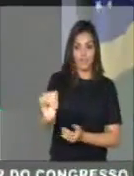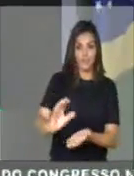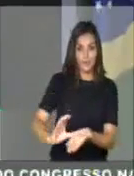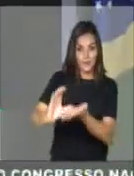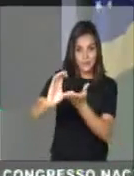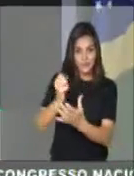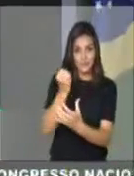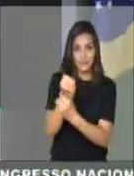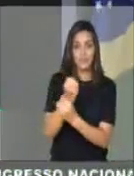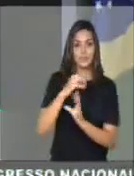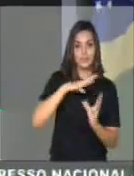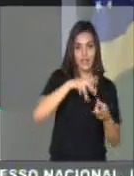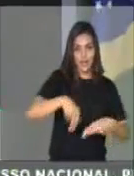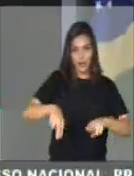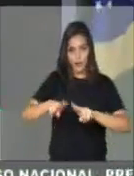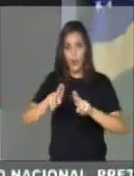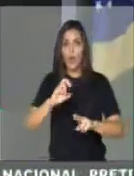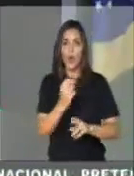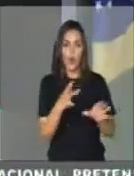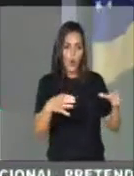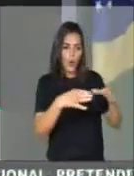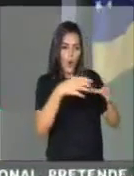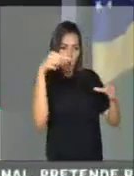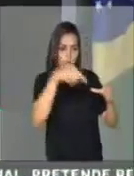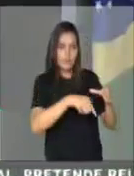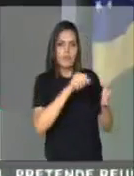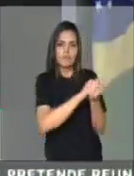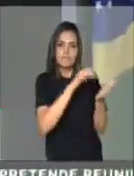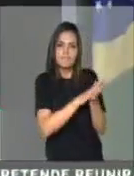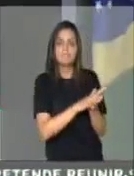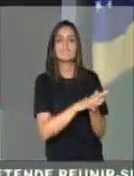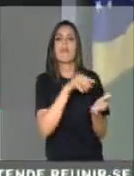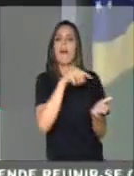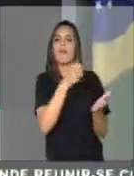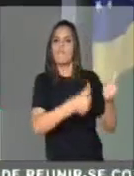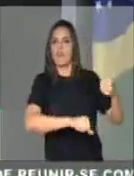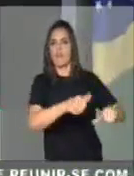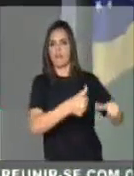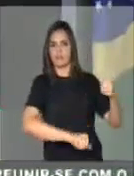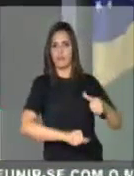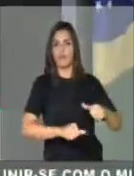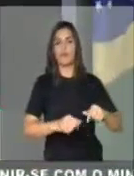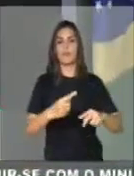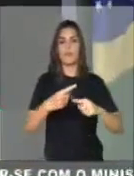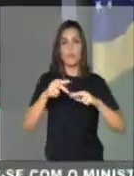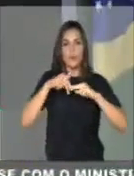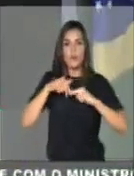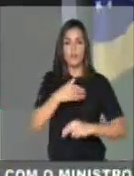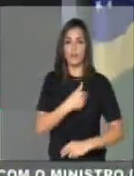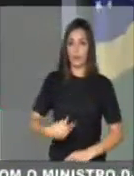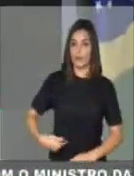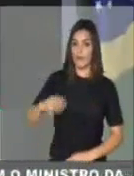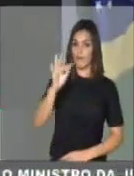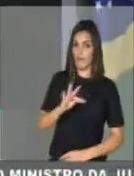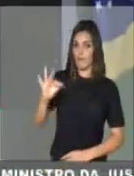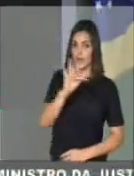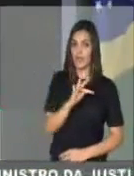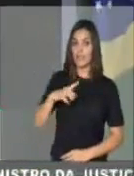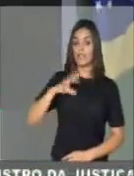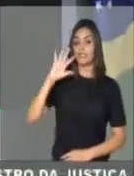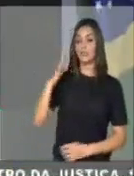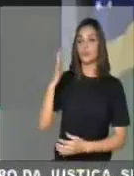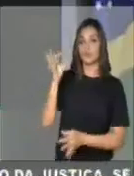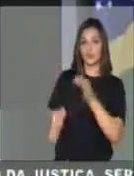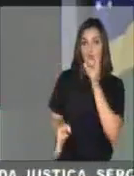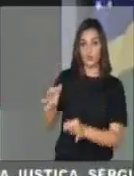das Nações Unidas ou ao seu Comitê de Sanções pertinentes, com base na intimação da União sobre decisões judiciais e